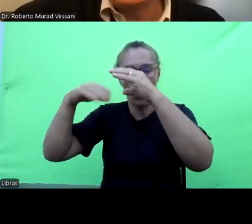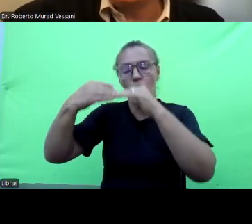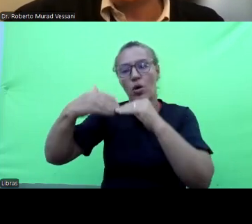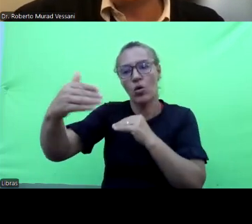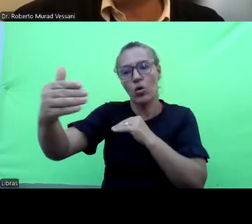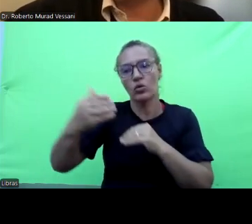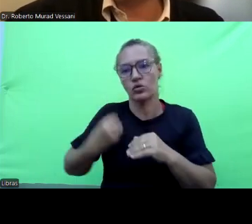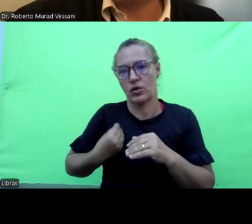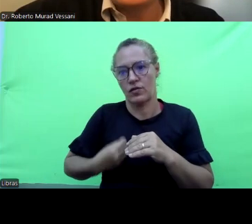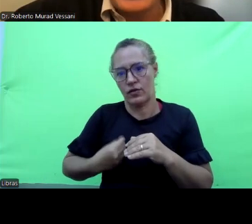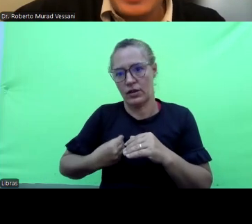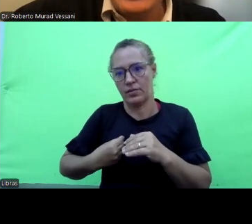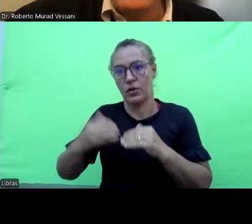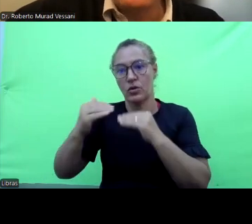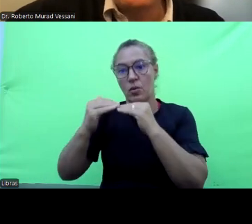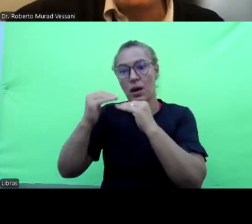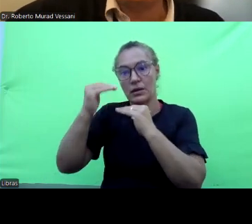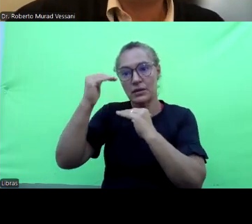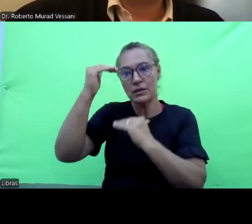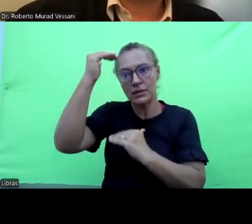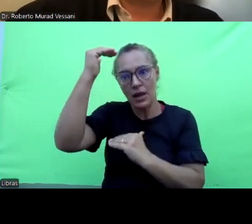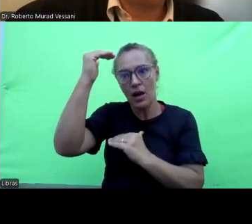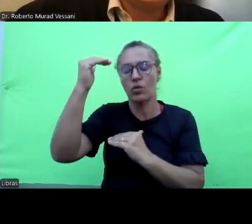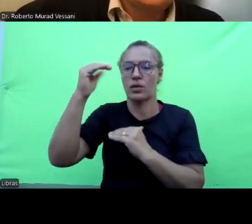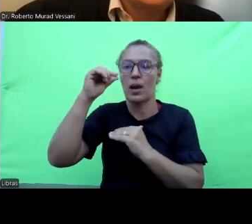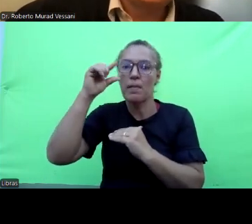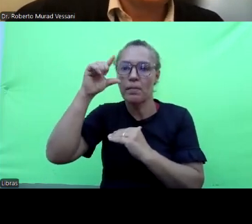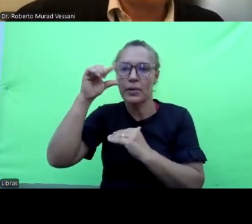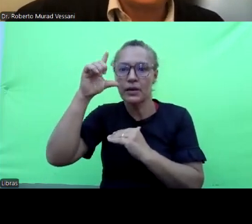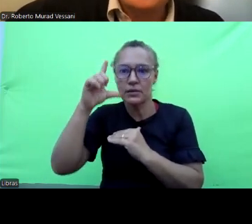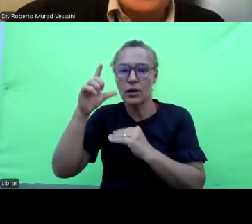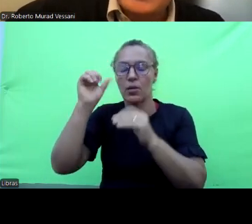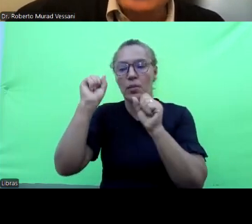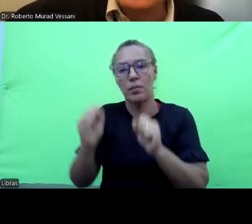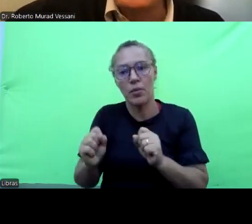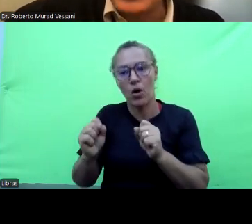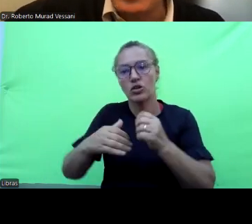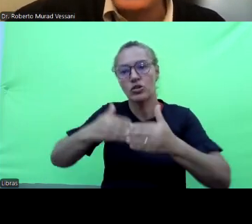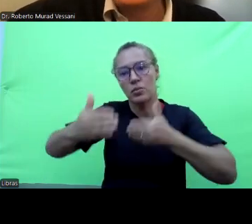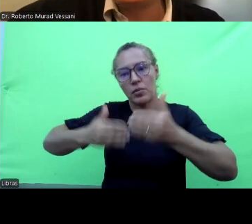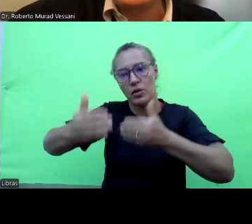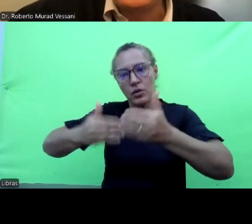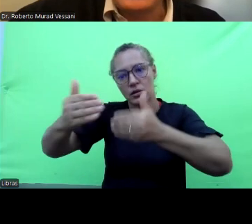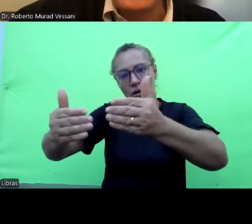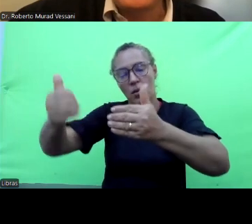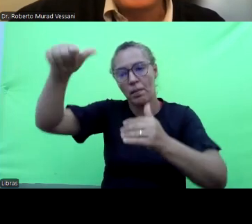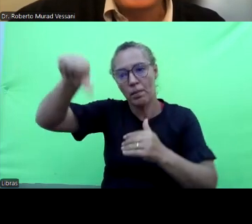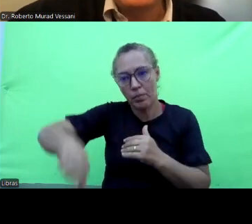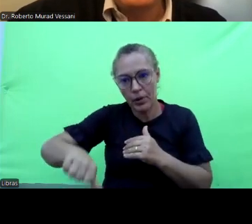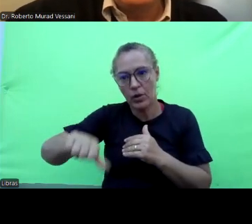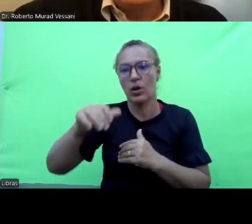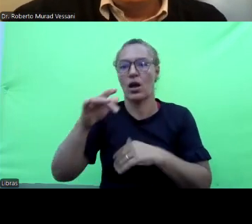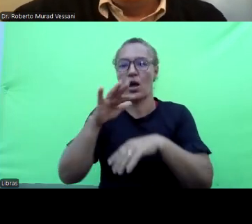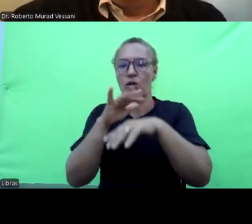alta essa pressão naqueles que já têm glaucoma, maior a chance de progressão ou de piora da doença.